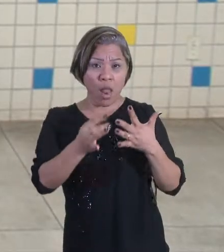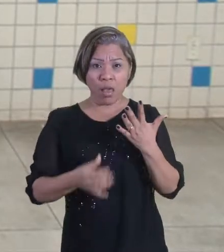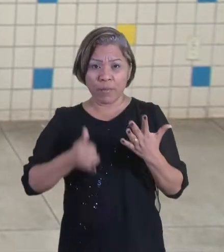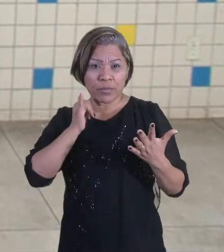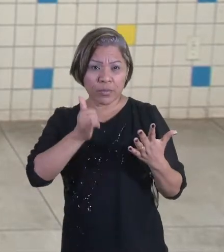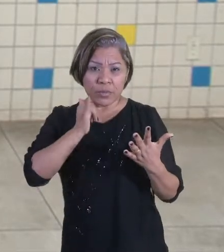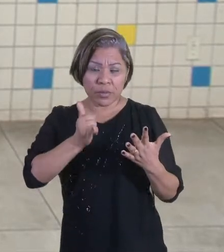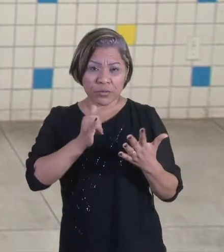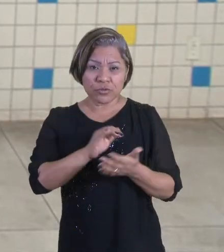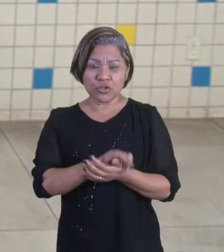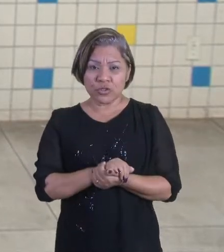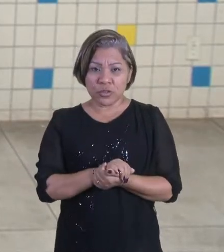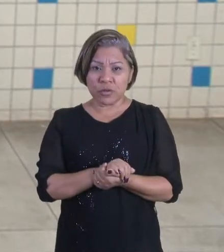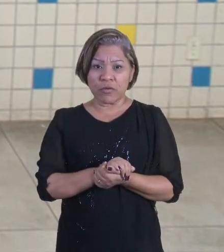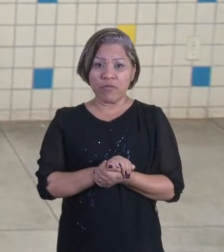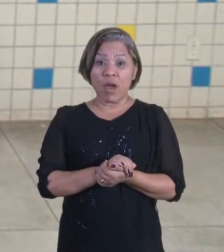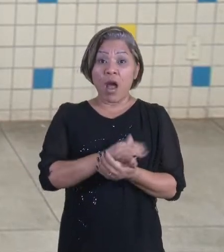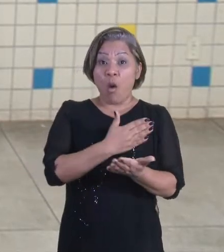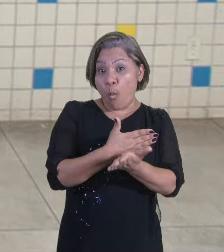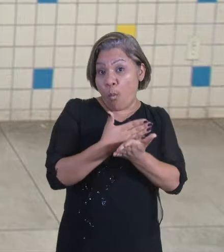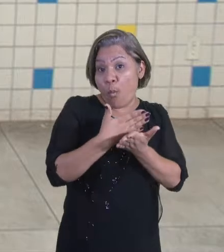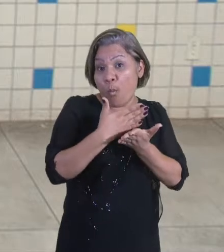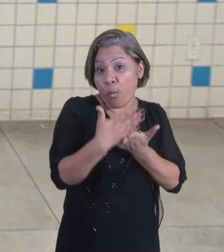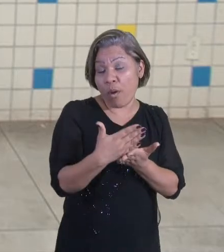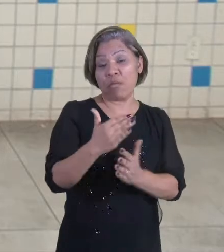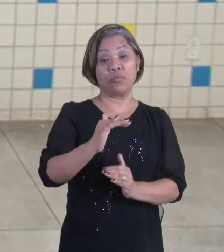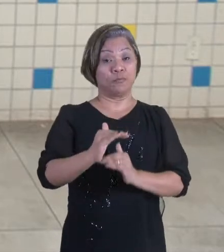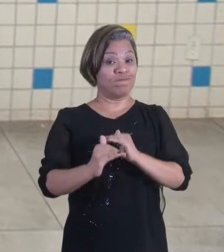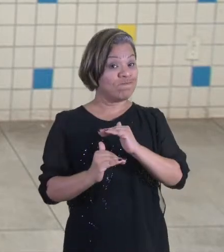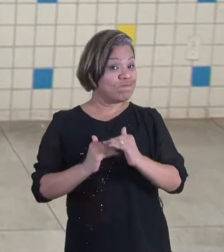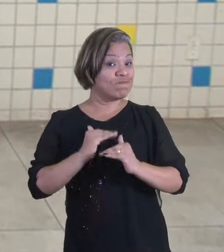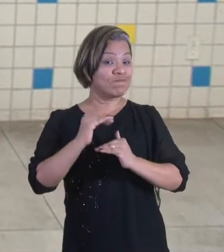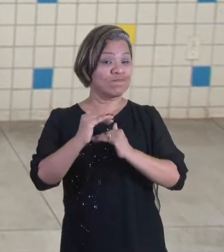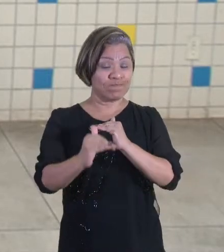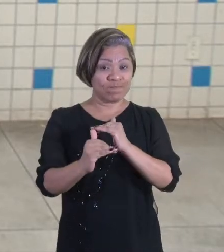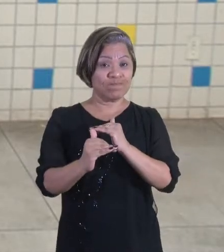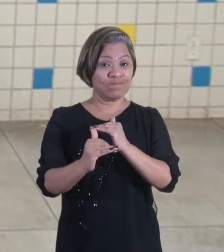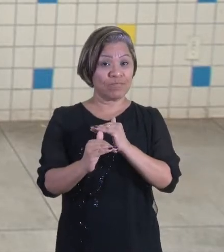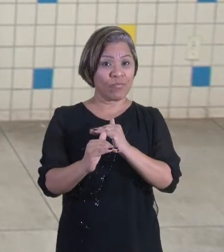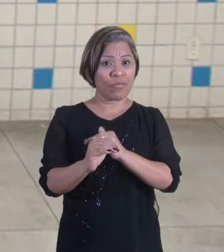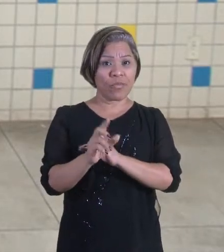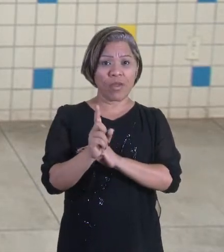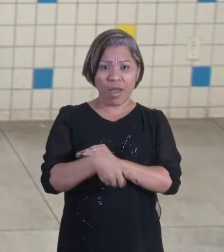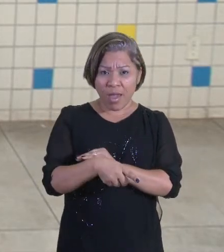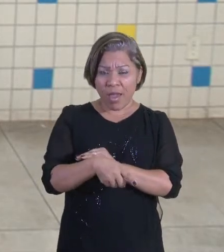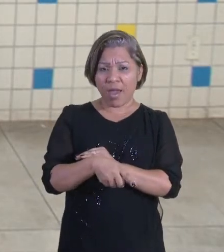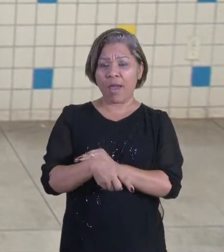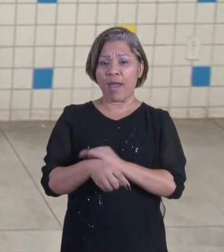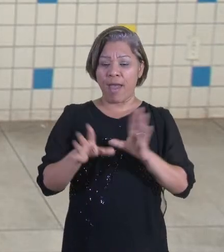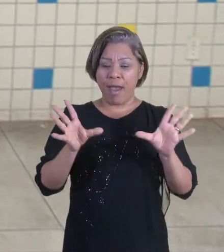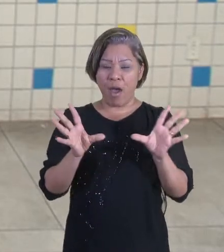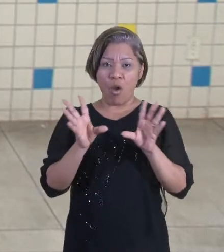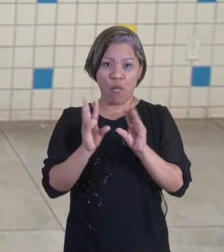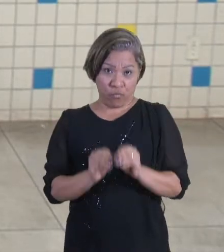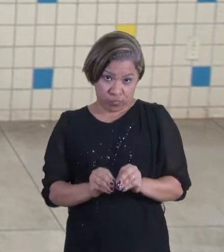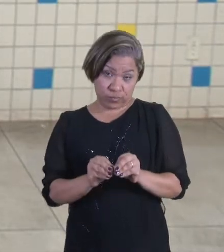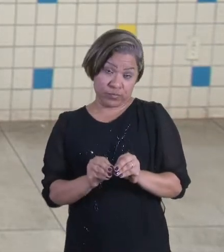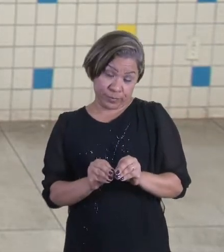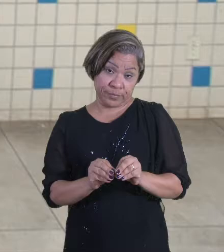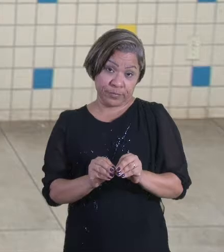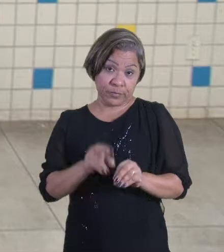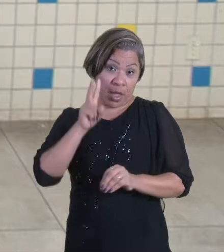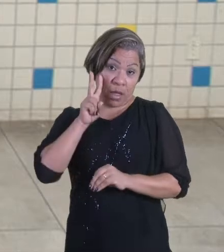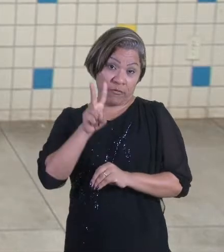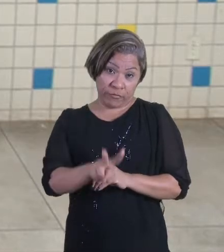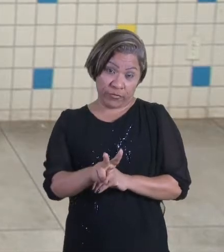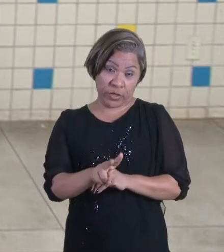narrativa? Uma introdução, o desenvolvimento, né? O desfecho, que é a conclusão. Vimos